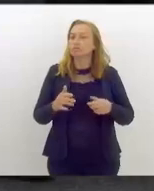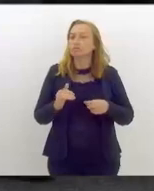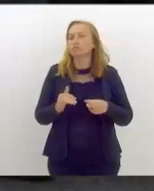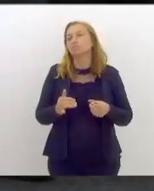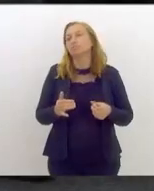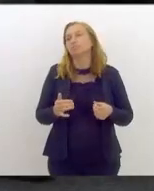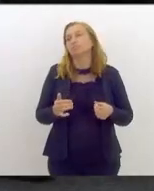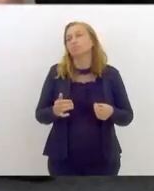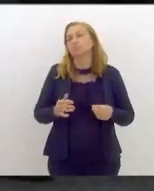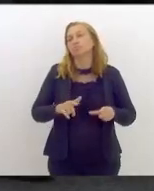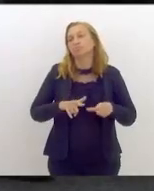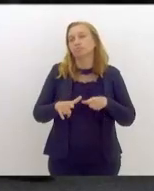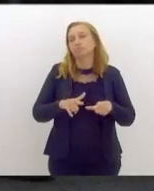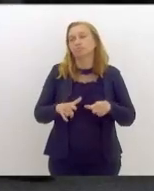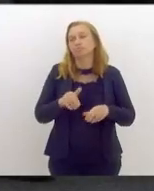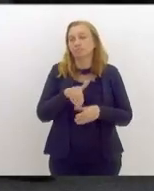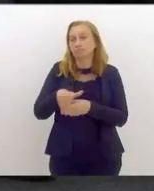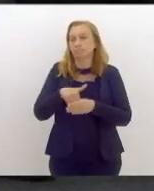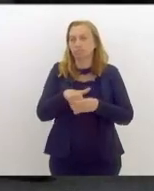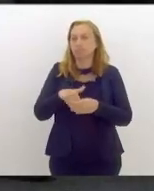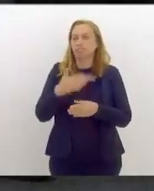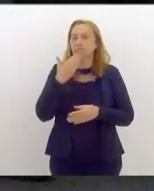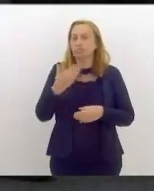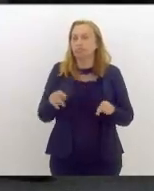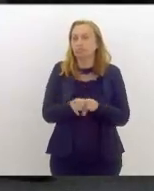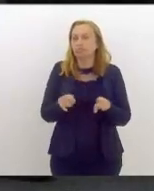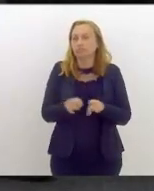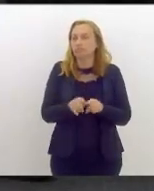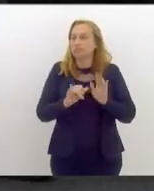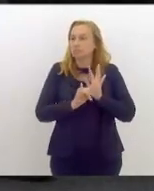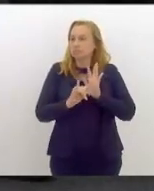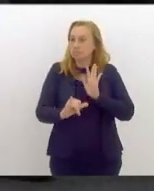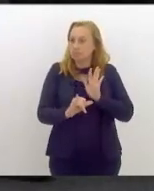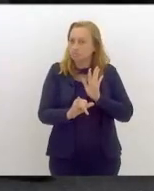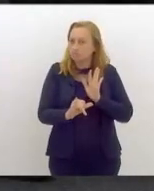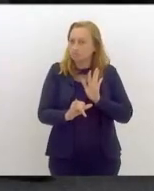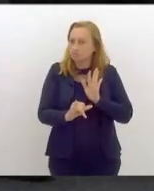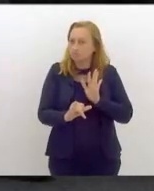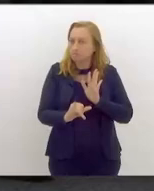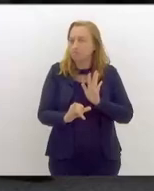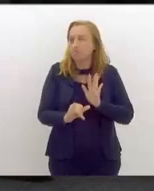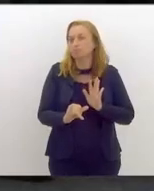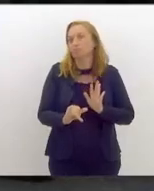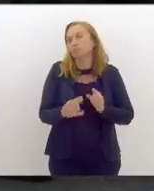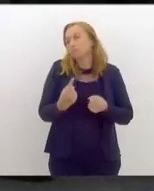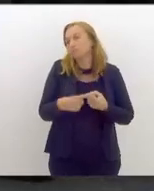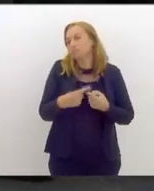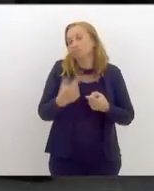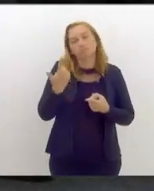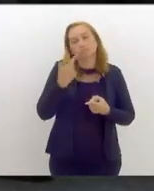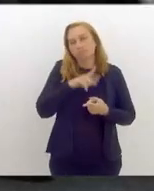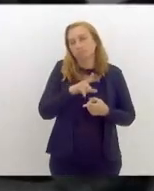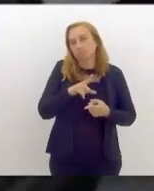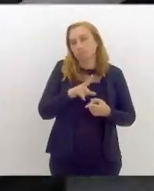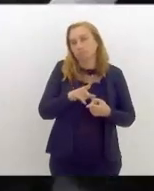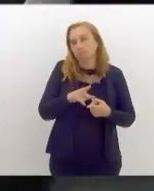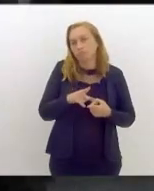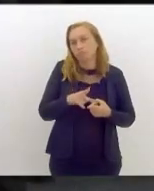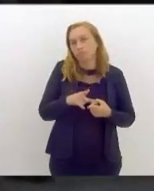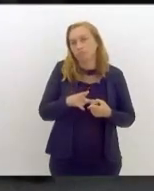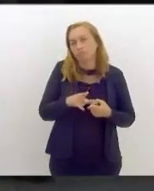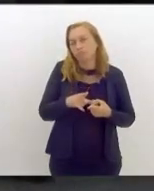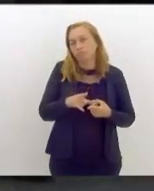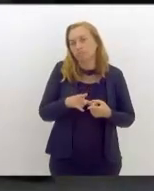coração pedindo também senhor presidente a publicação desse parecer em paralelo porque a gente não consegue enfrentar o mérito